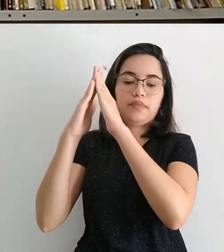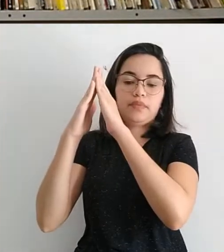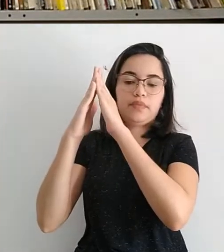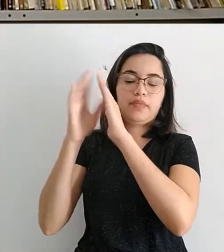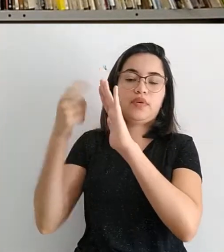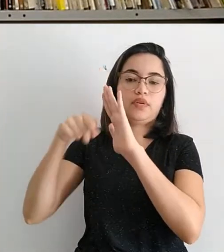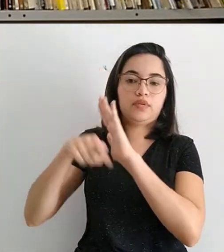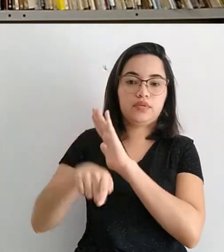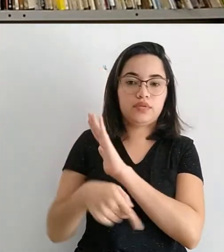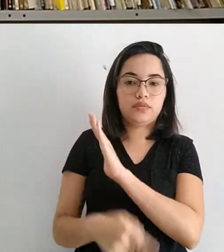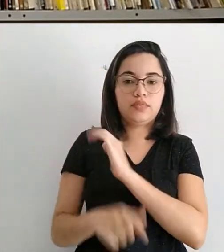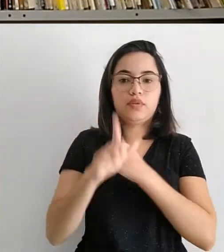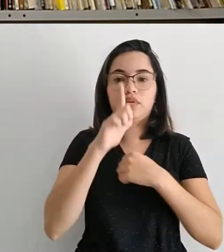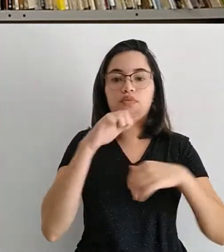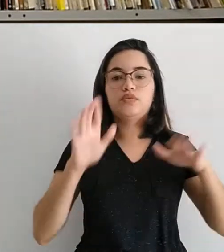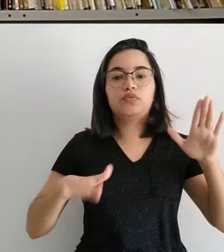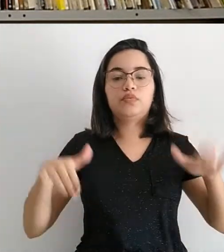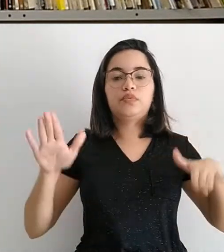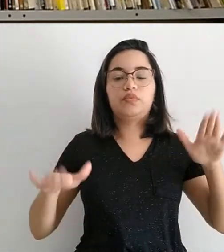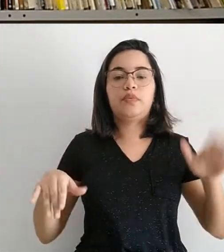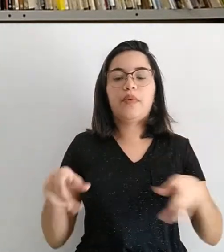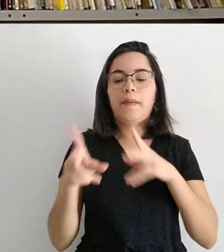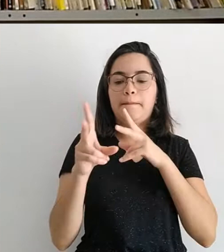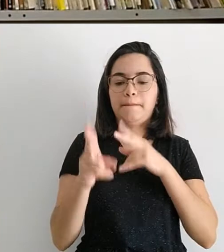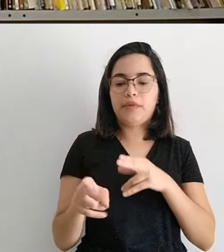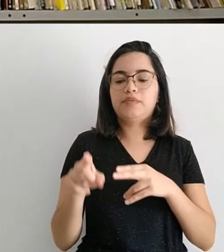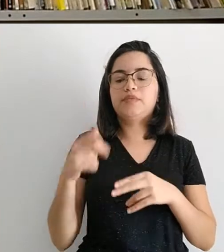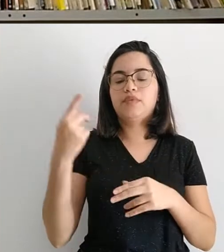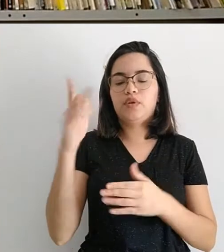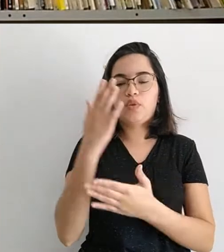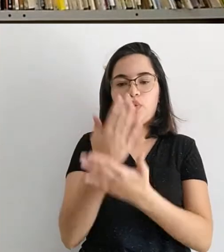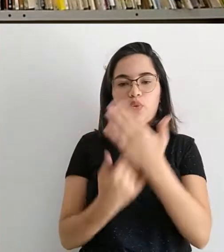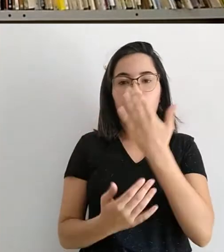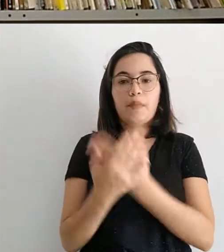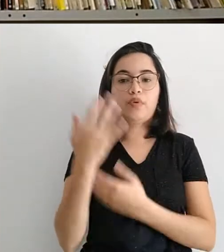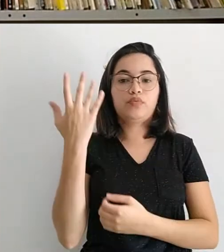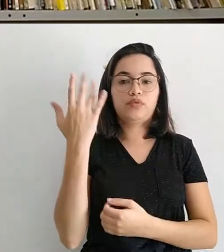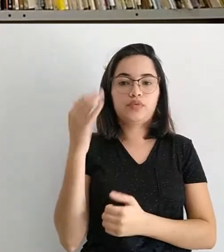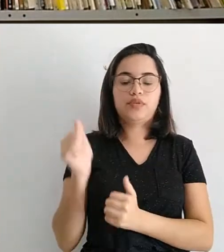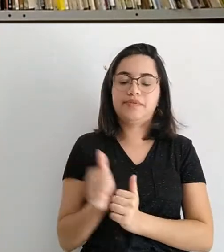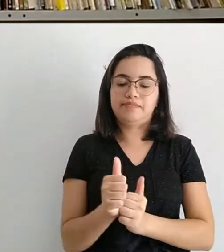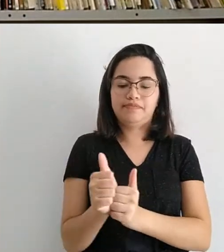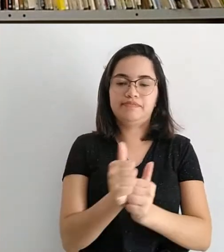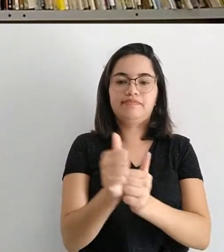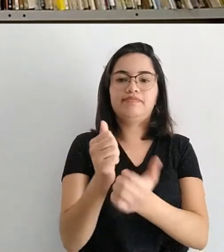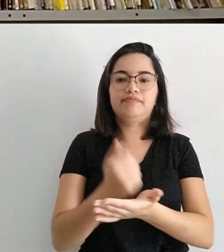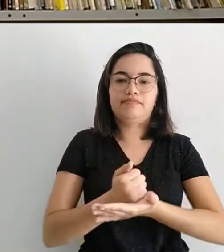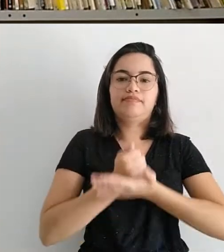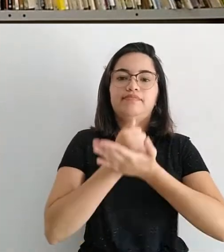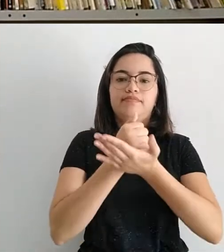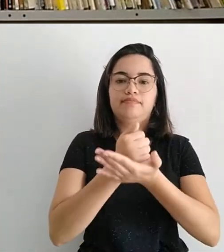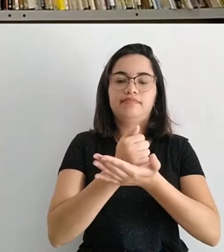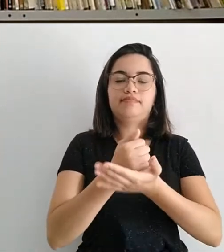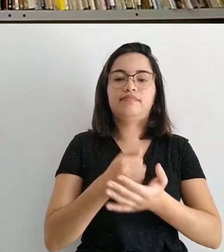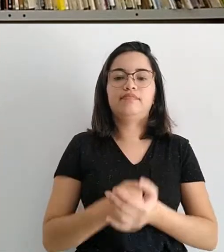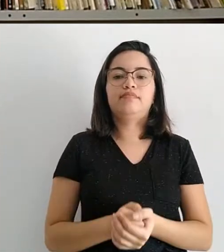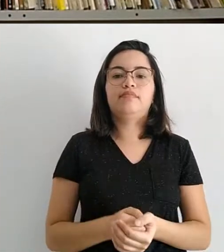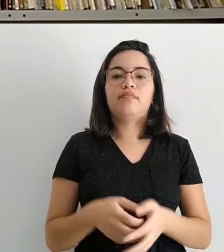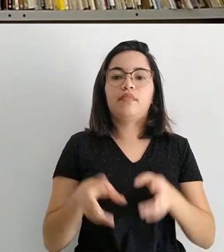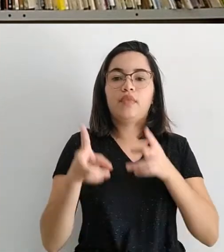morar na extremidade do mar, mesmo ali a tua mão direita me guiará e me